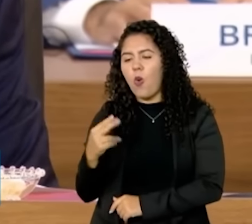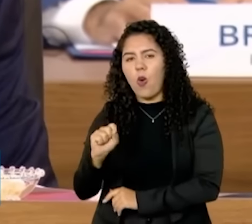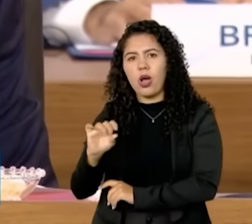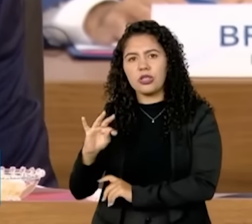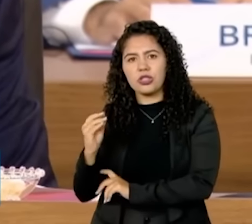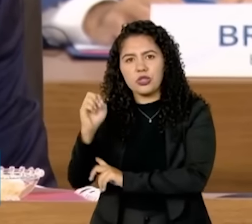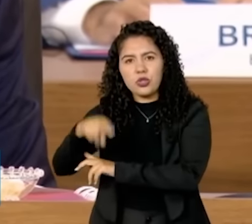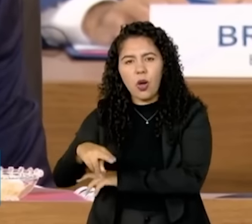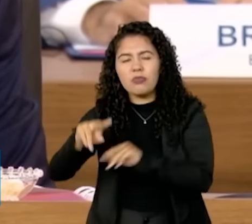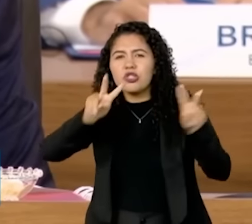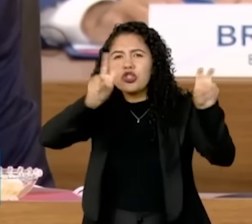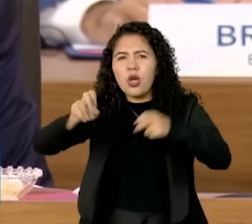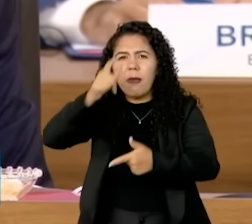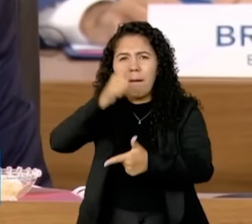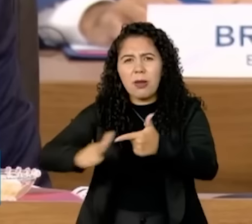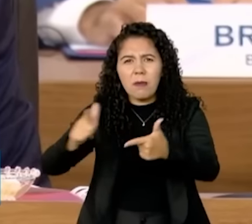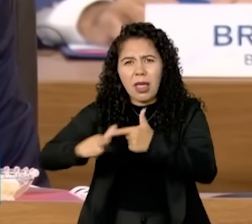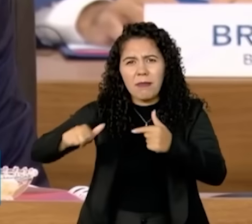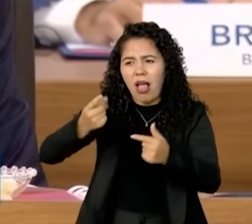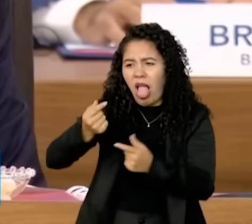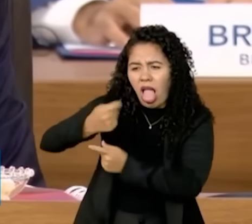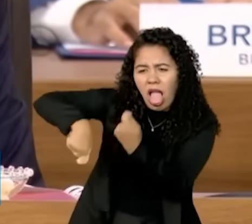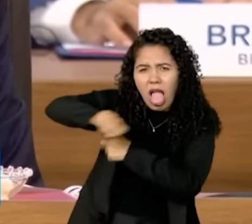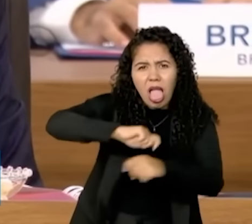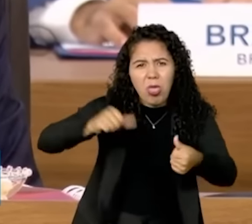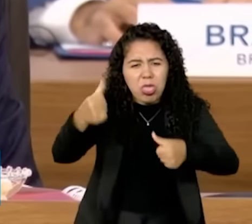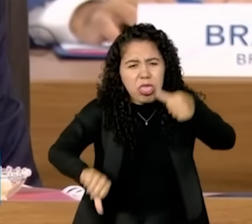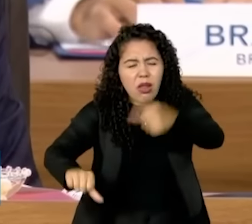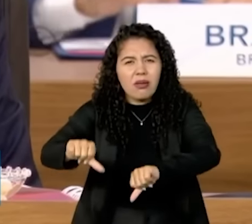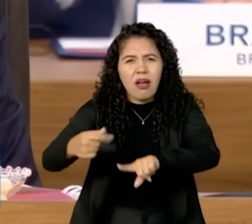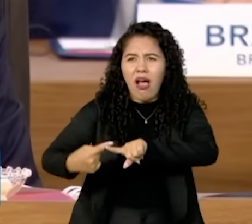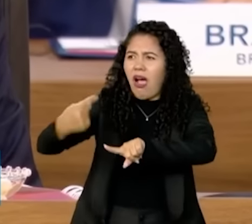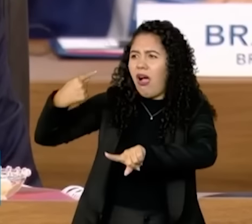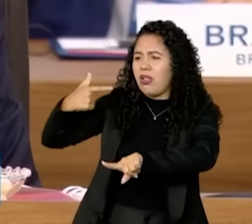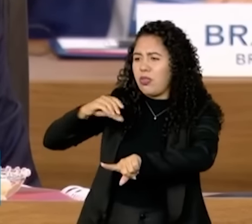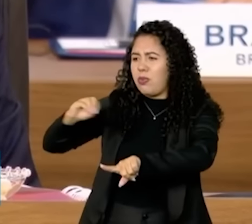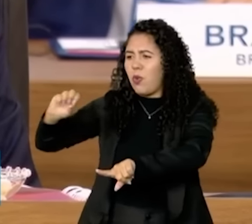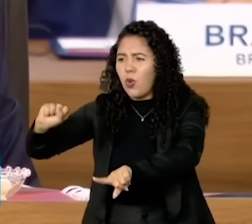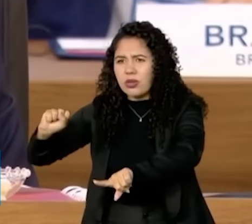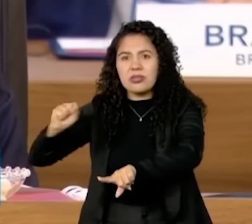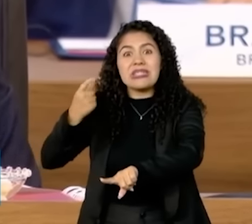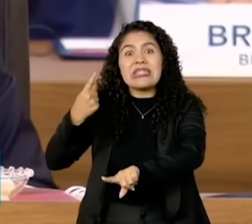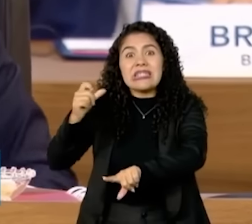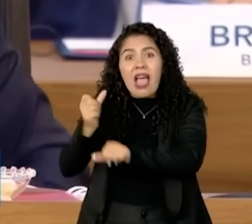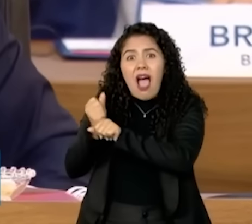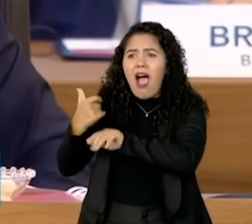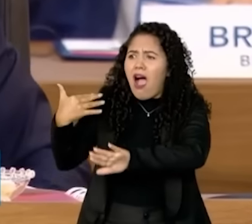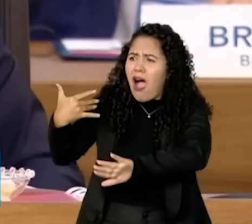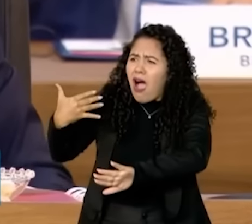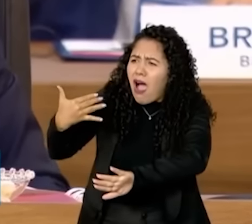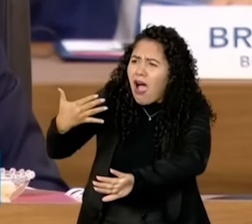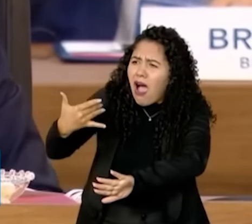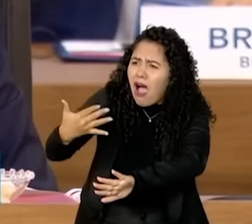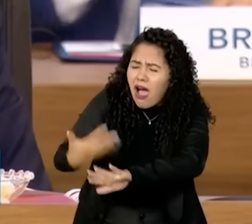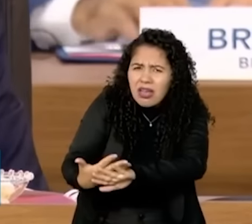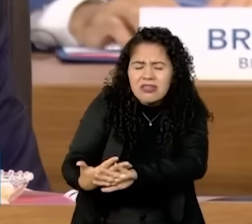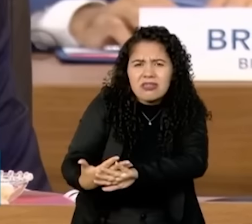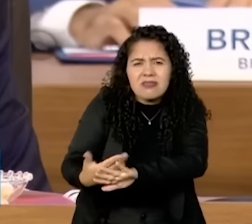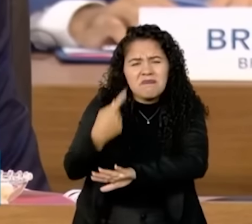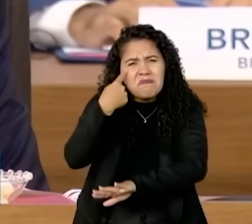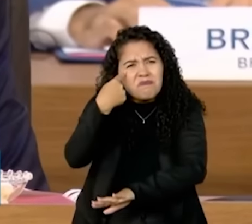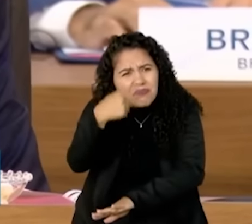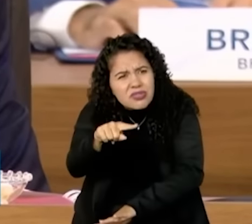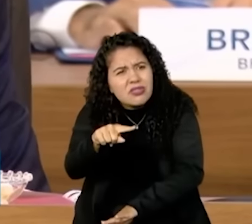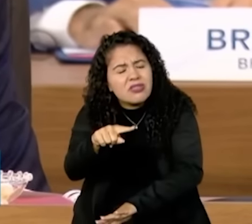crise financeira de 2008. 16 anos depois, constato com tristeza